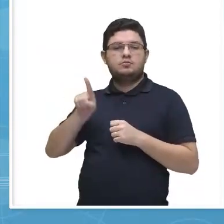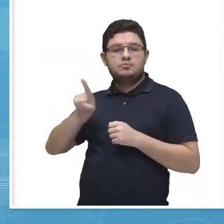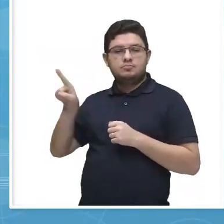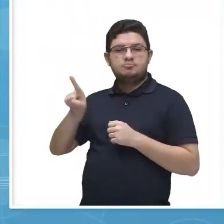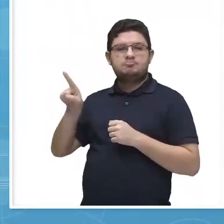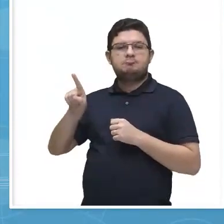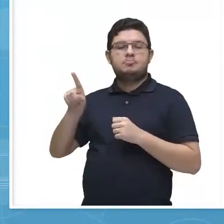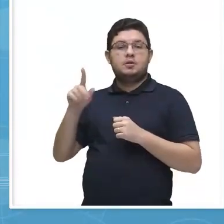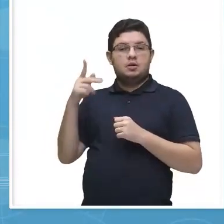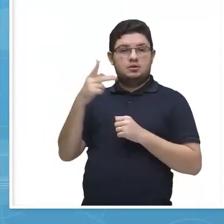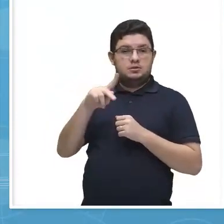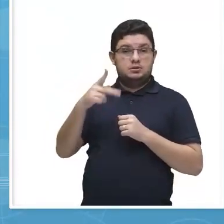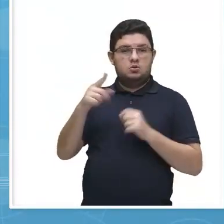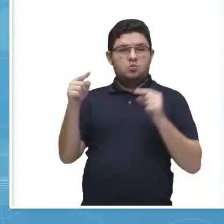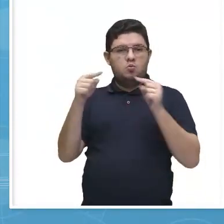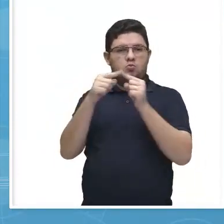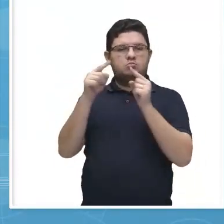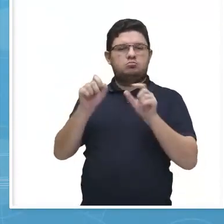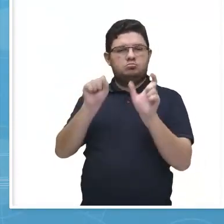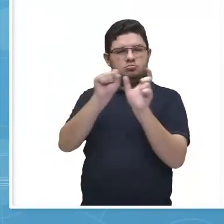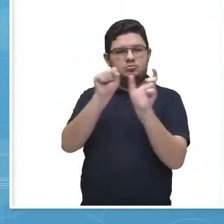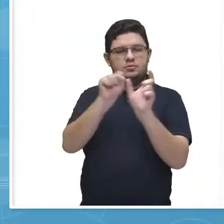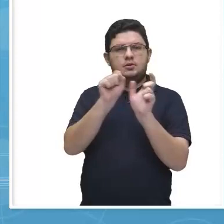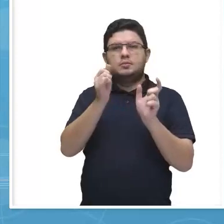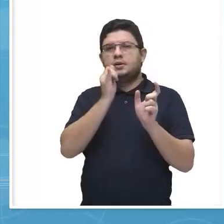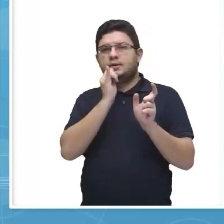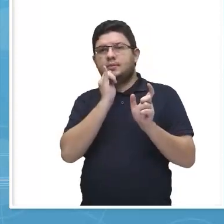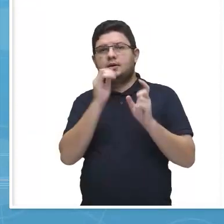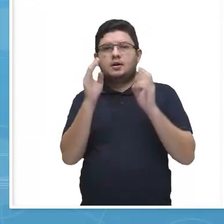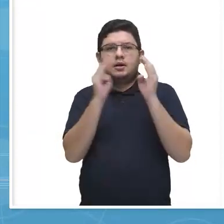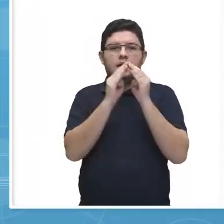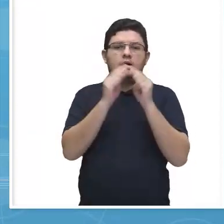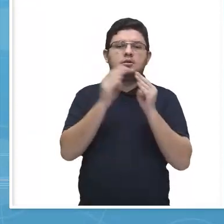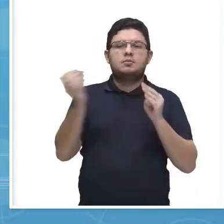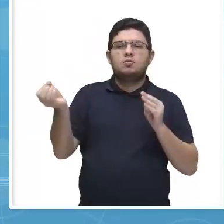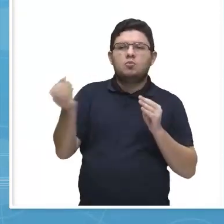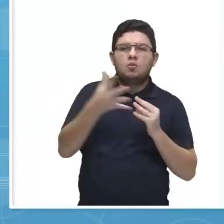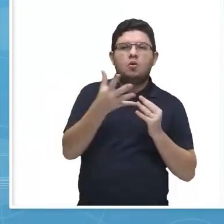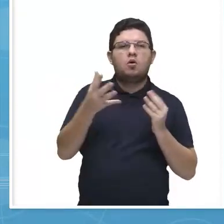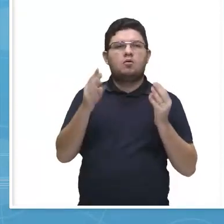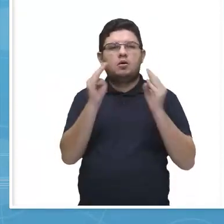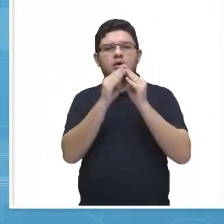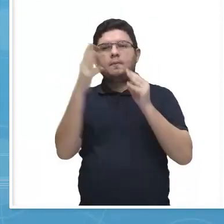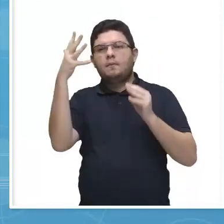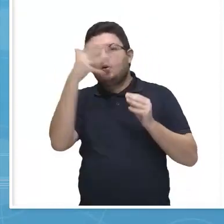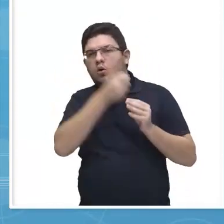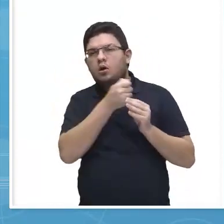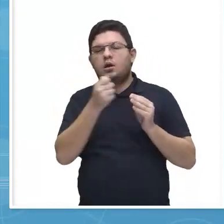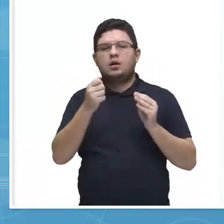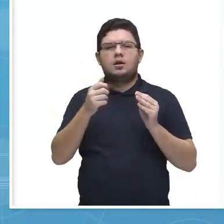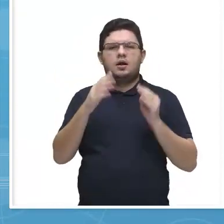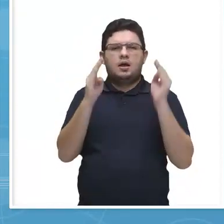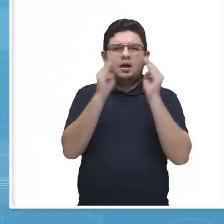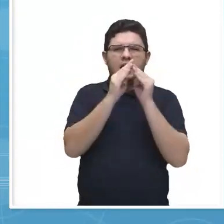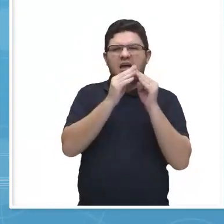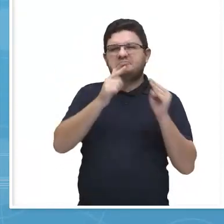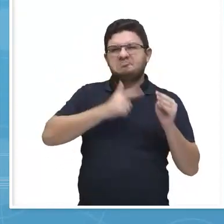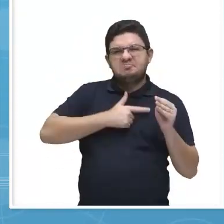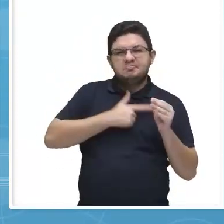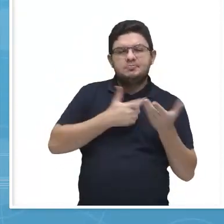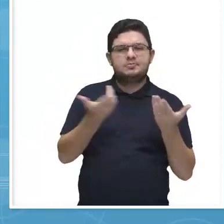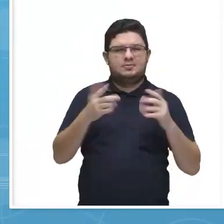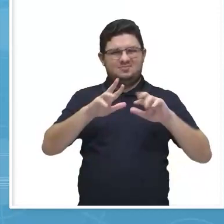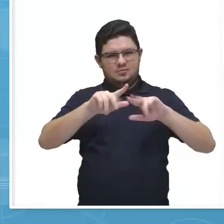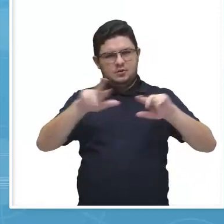nova, a casa é feia, a casa é velha, a casa é fantástica, a casa é maravilhosa. Então, qualquer palavra que vier aqui vai ser